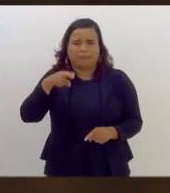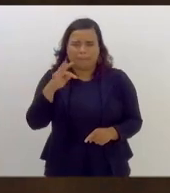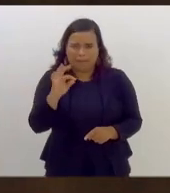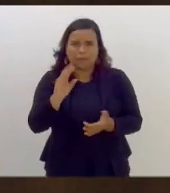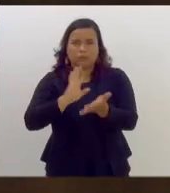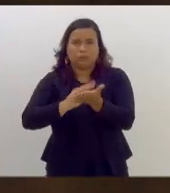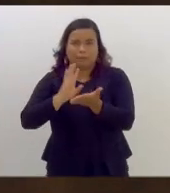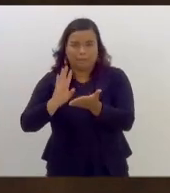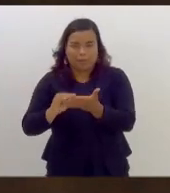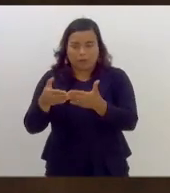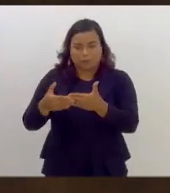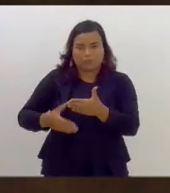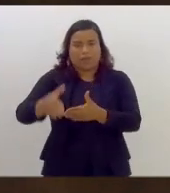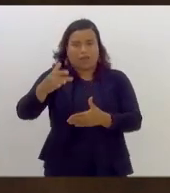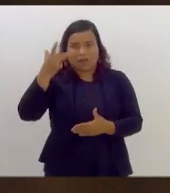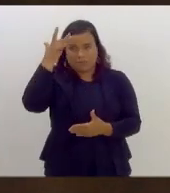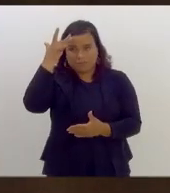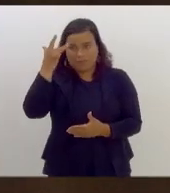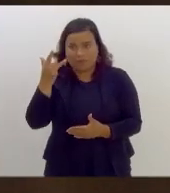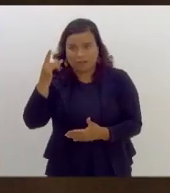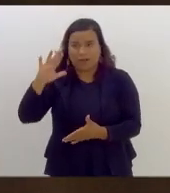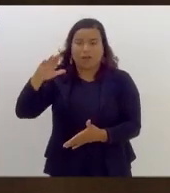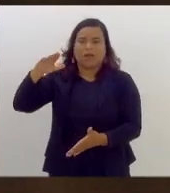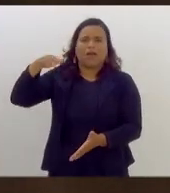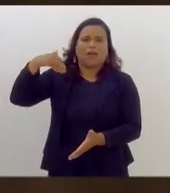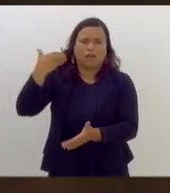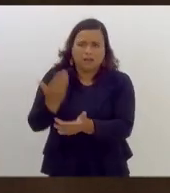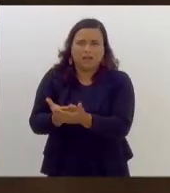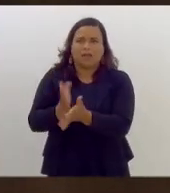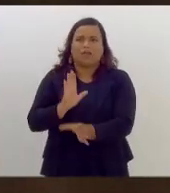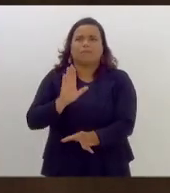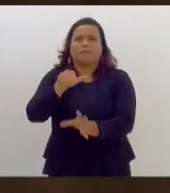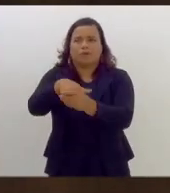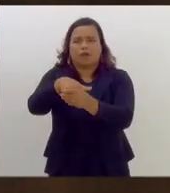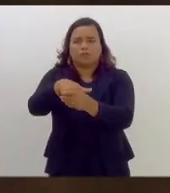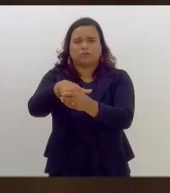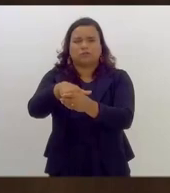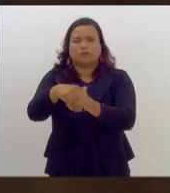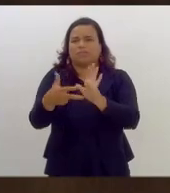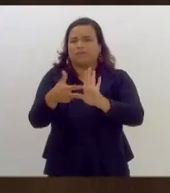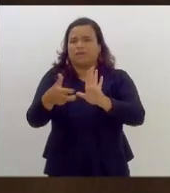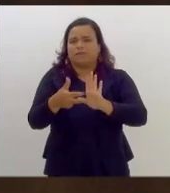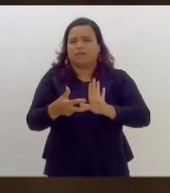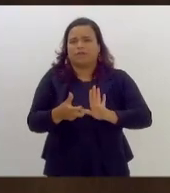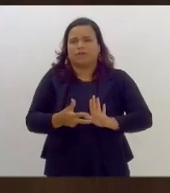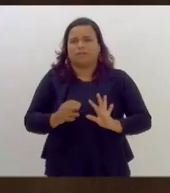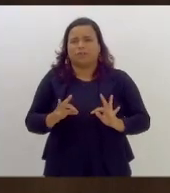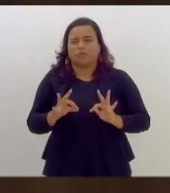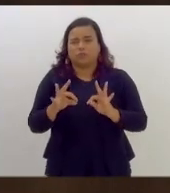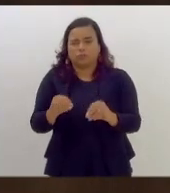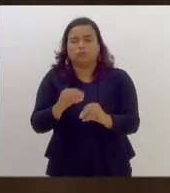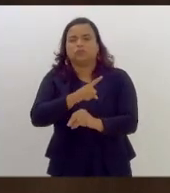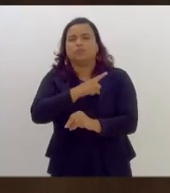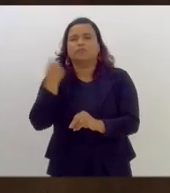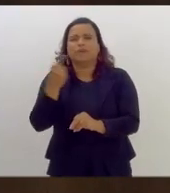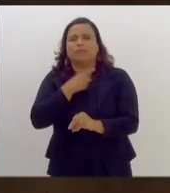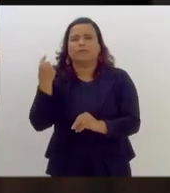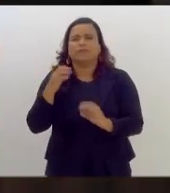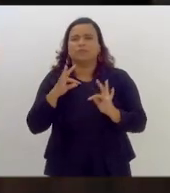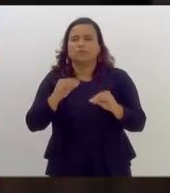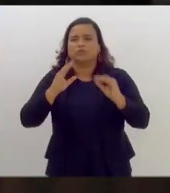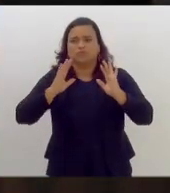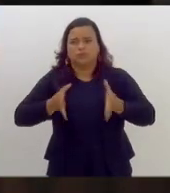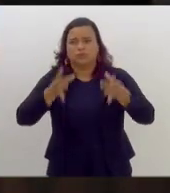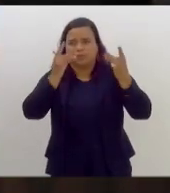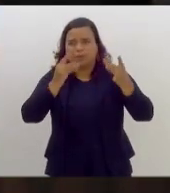amanhã, até que se vote todos os vetos já vencidos, senhor presidente. Então,